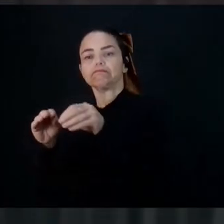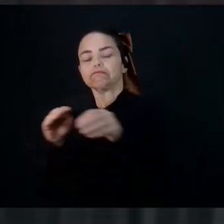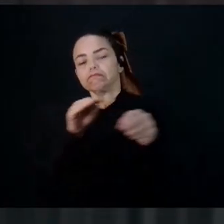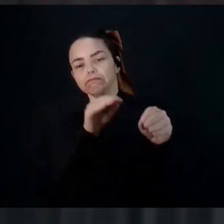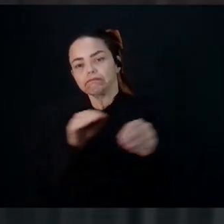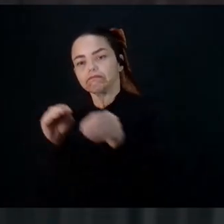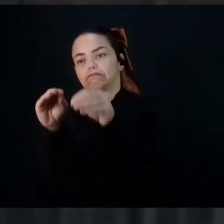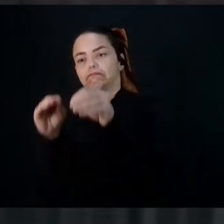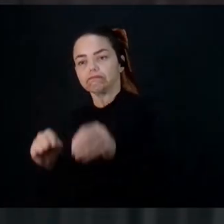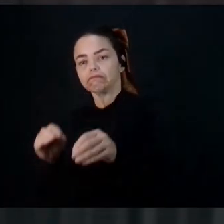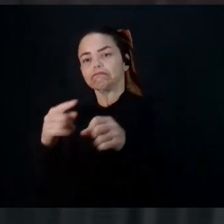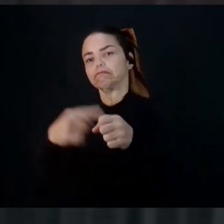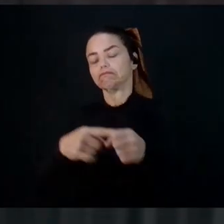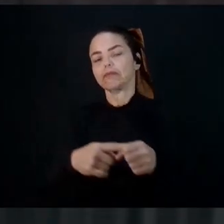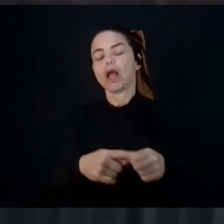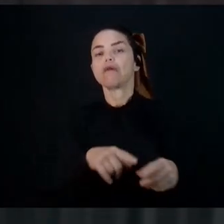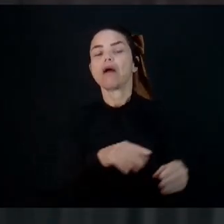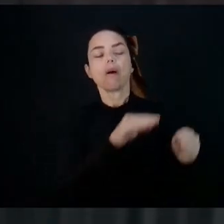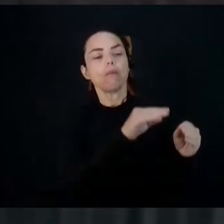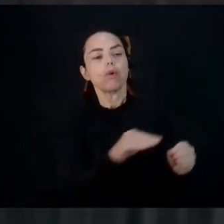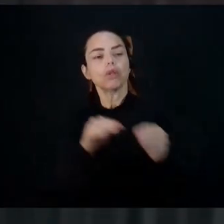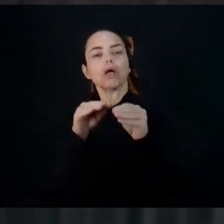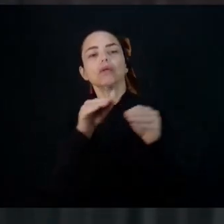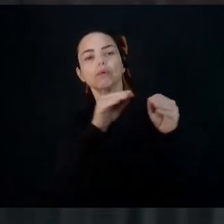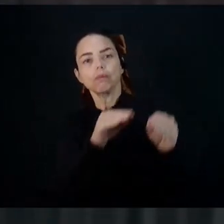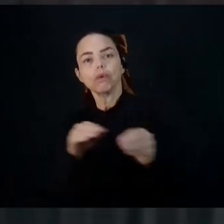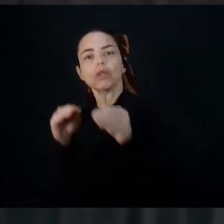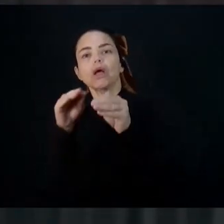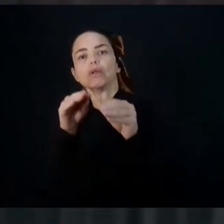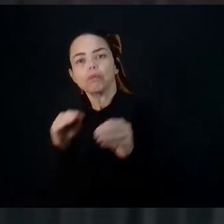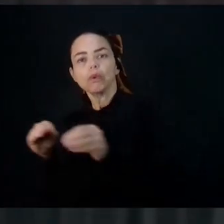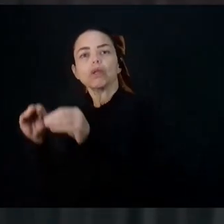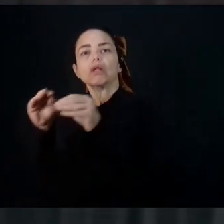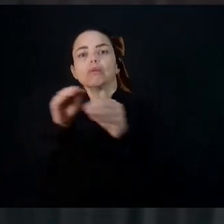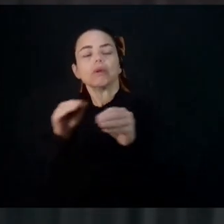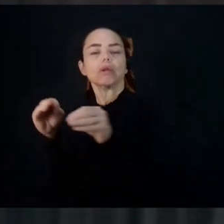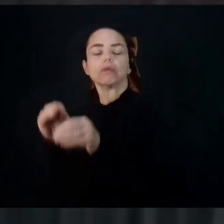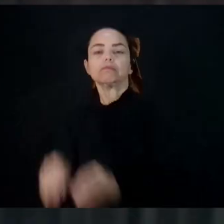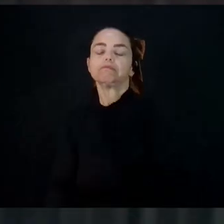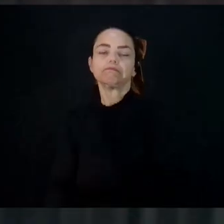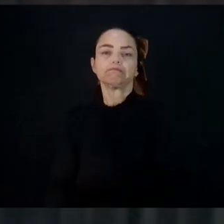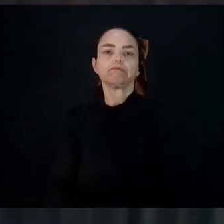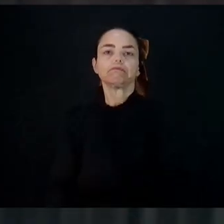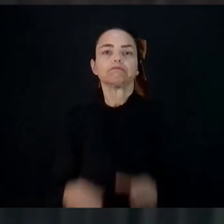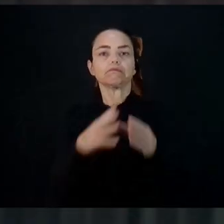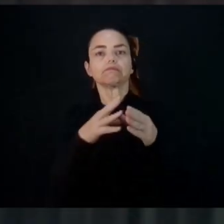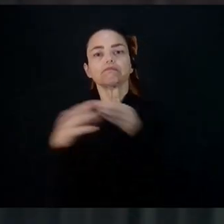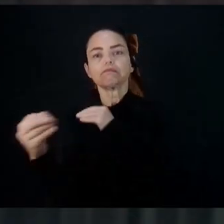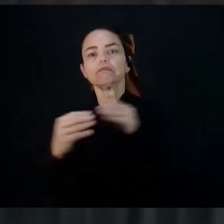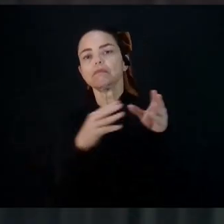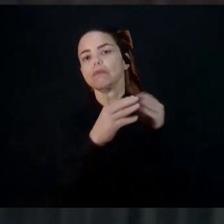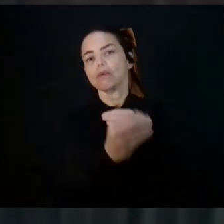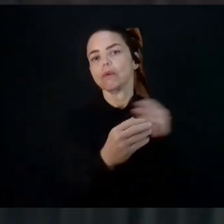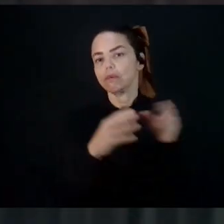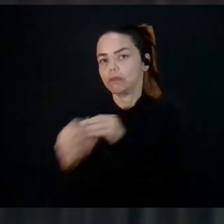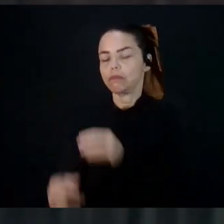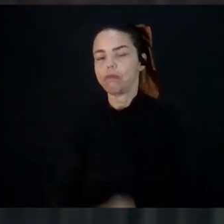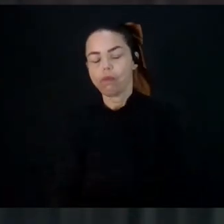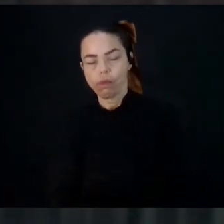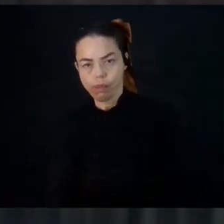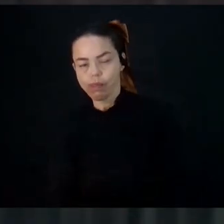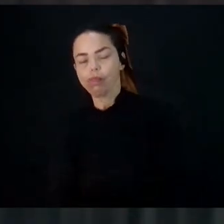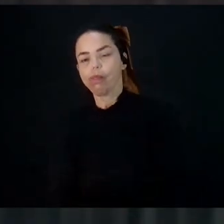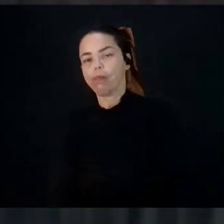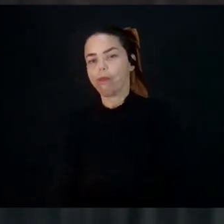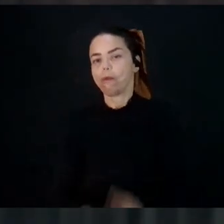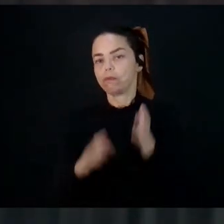a desconfiar, fugia. Existia ali uma fuga, ela já tinha esse comportamento de fuga. No entanto,